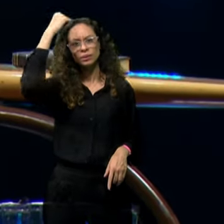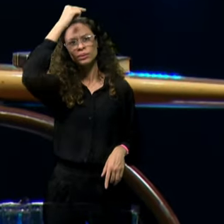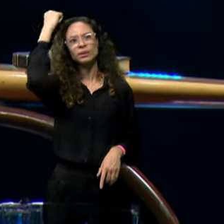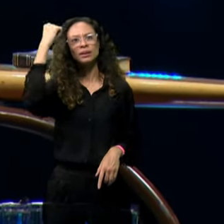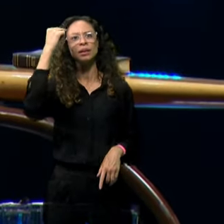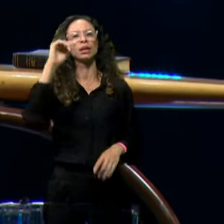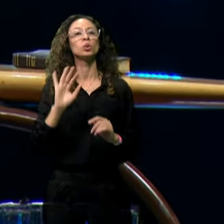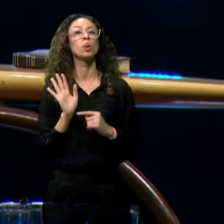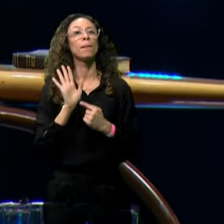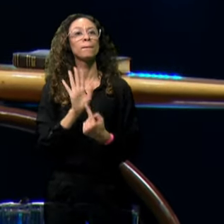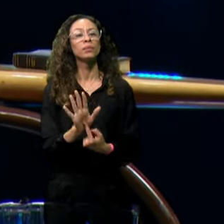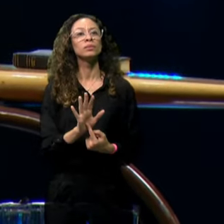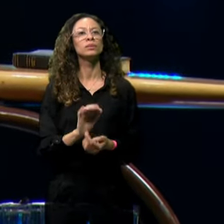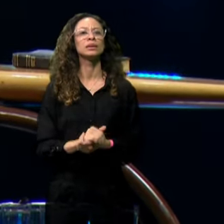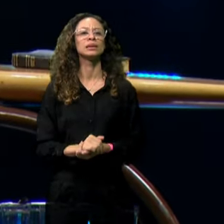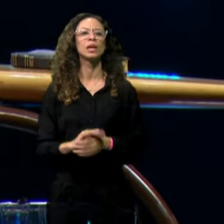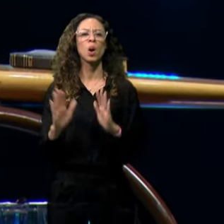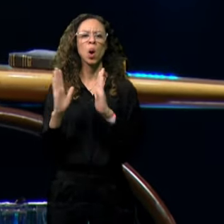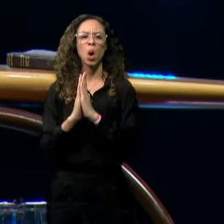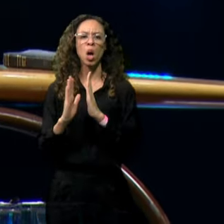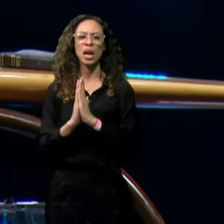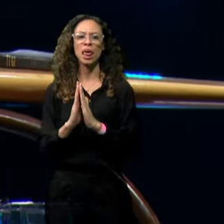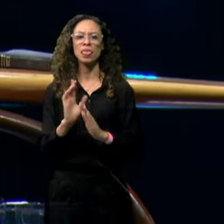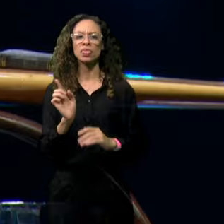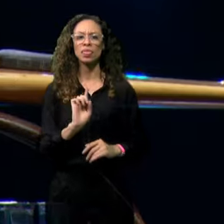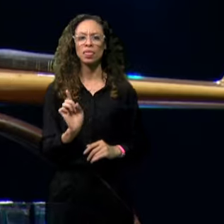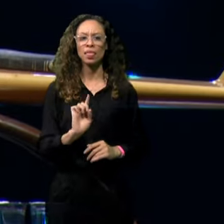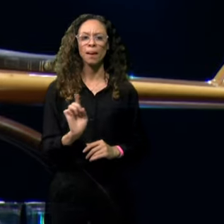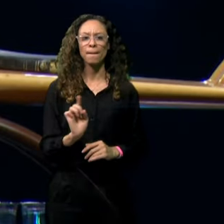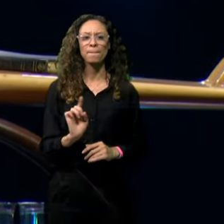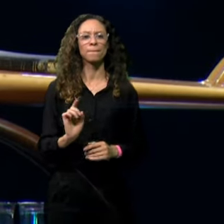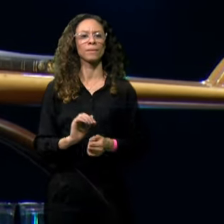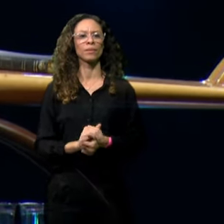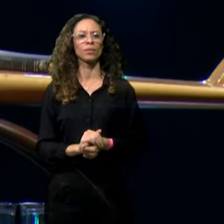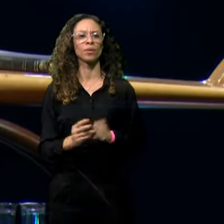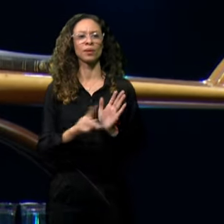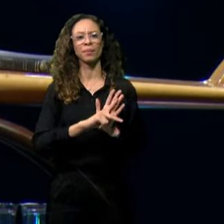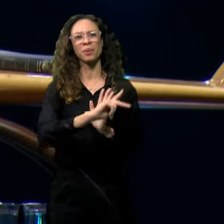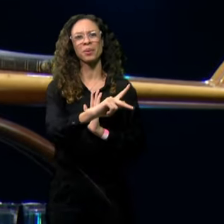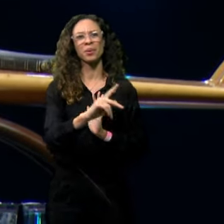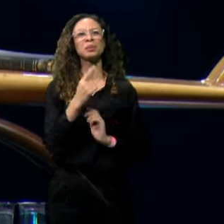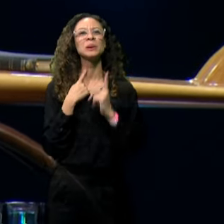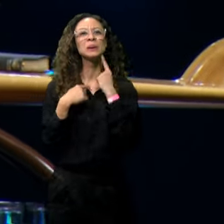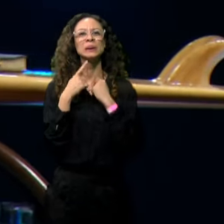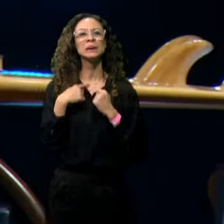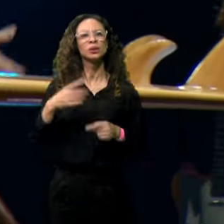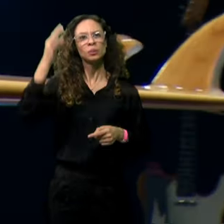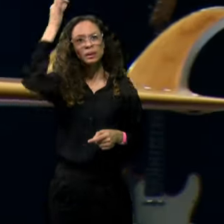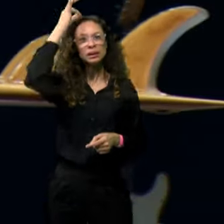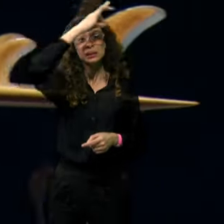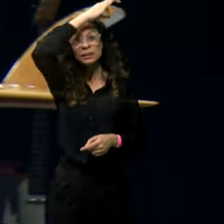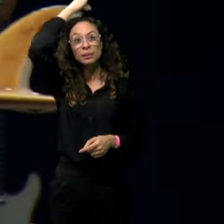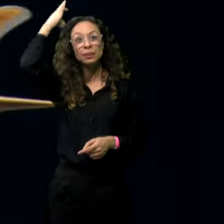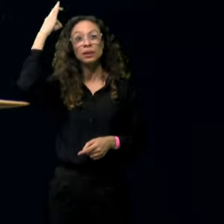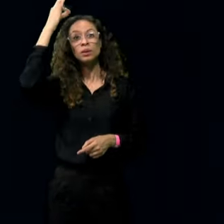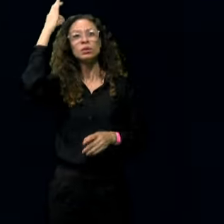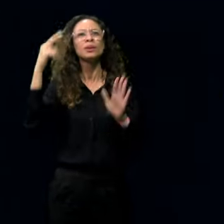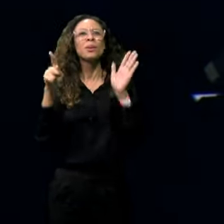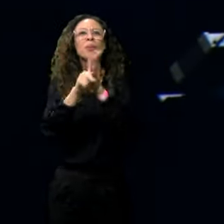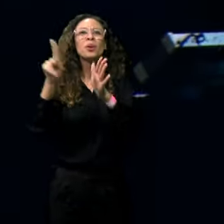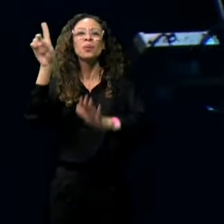não orará não orará o que ele quer mas o Espírito Santo eu eterno